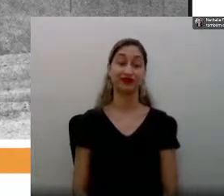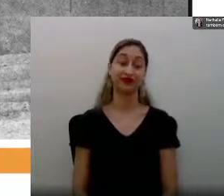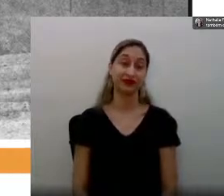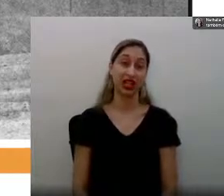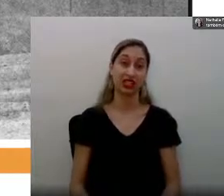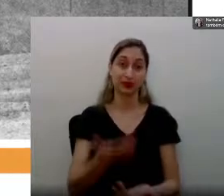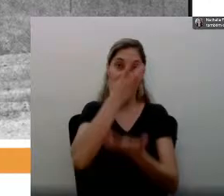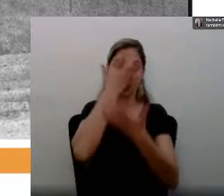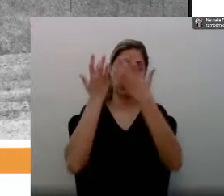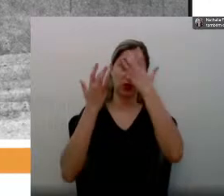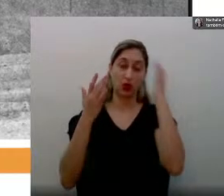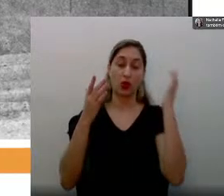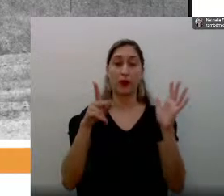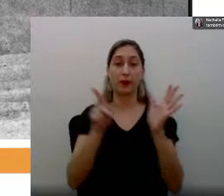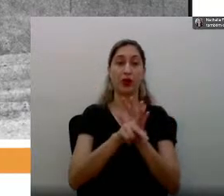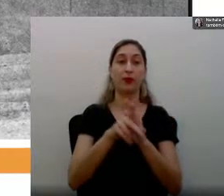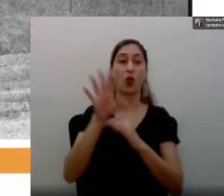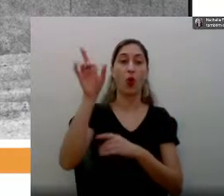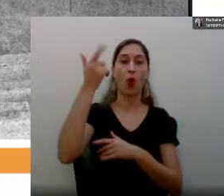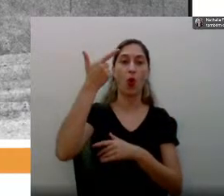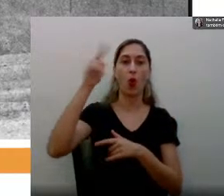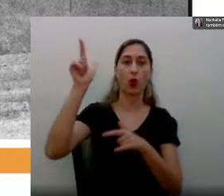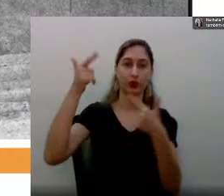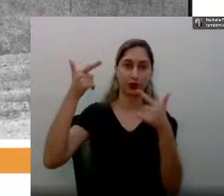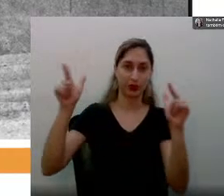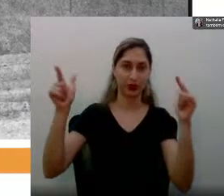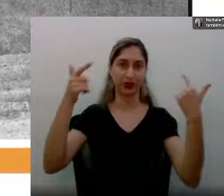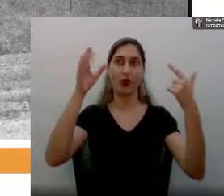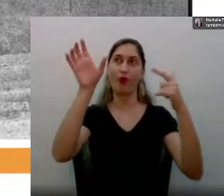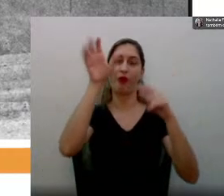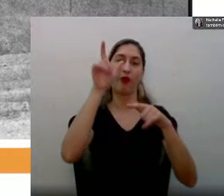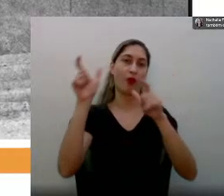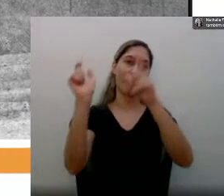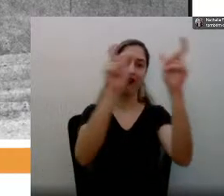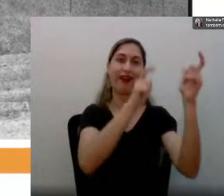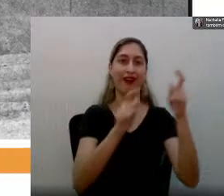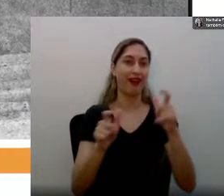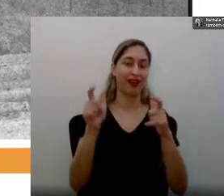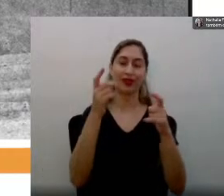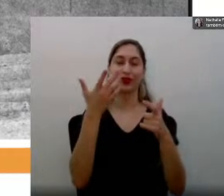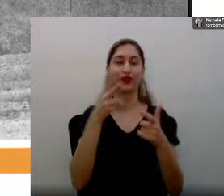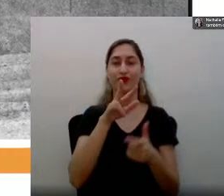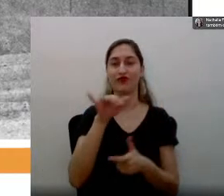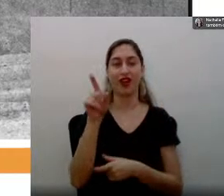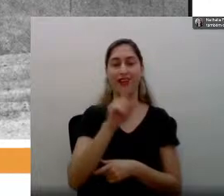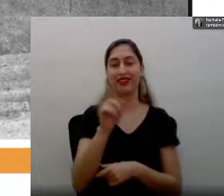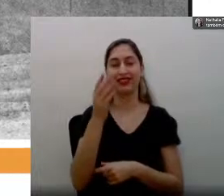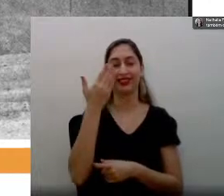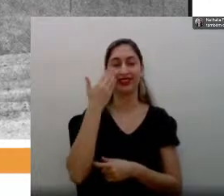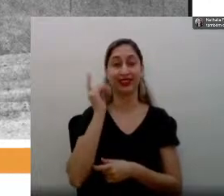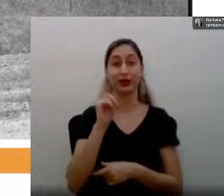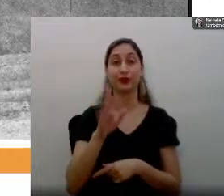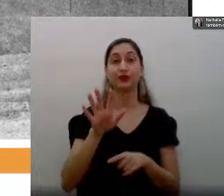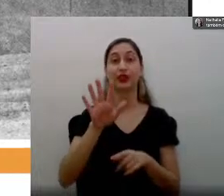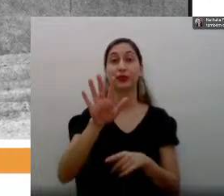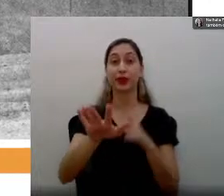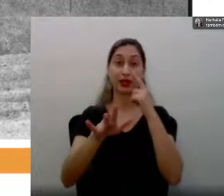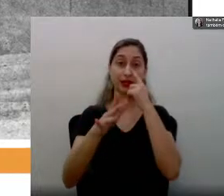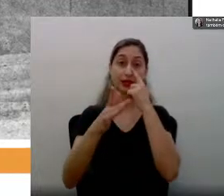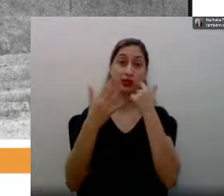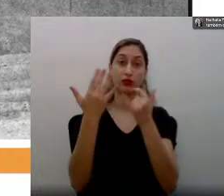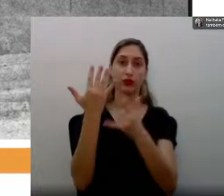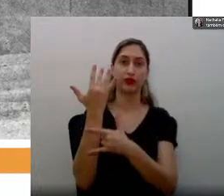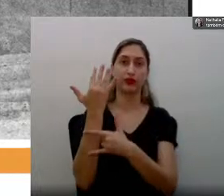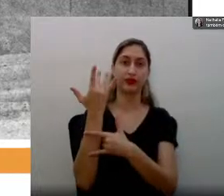filho é então nesses dois lugares eram feitas as observações aqui na cidade né Pra que daqui também sabe que é UFMG fica bem